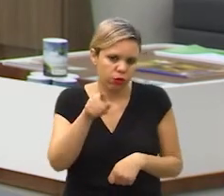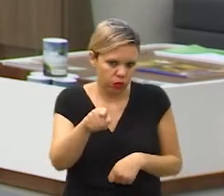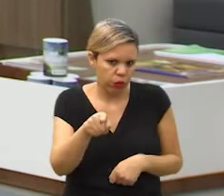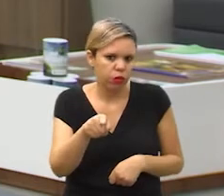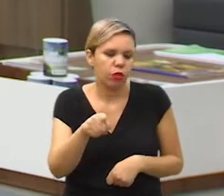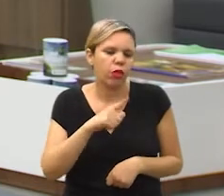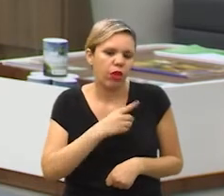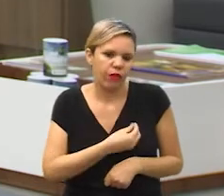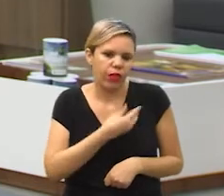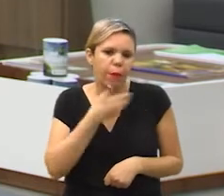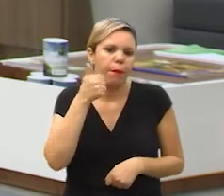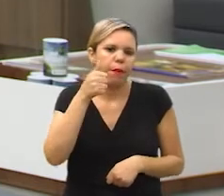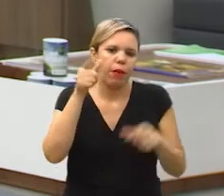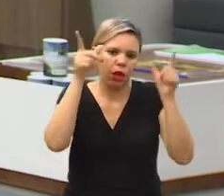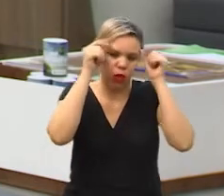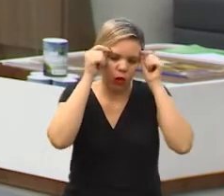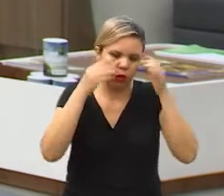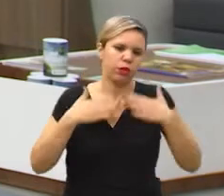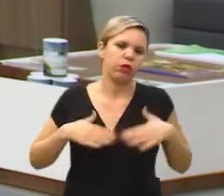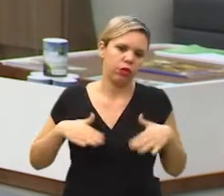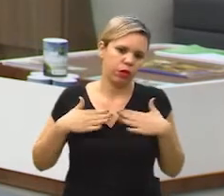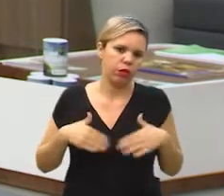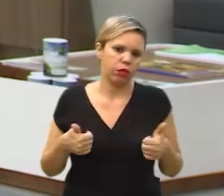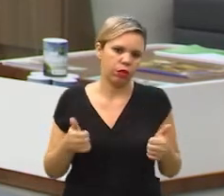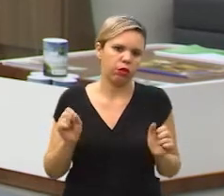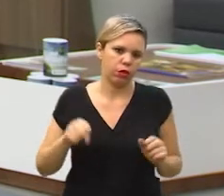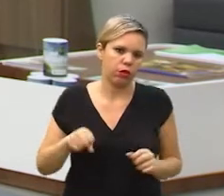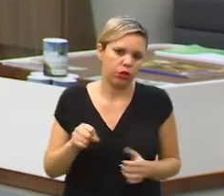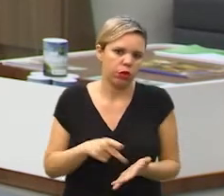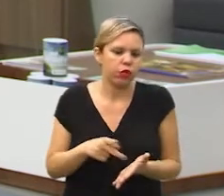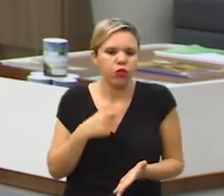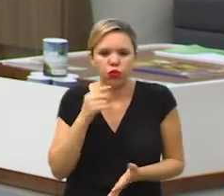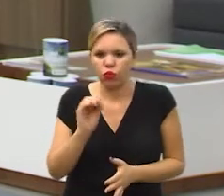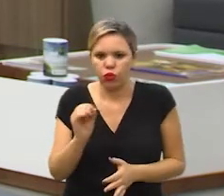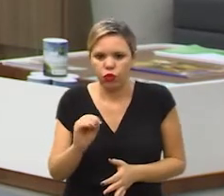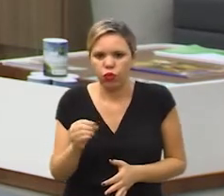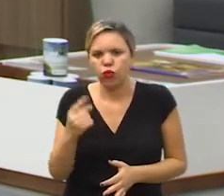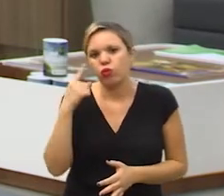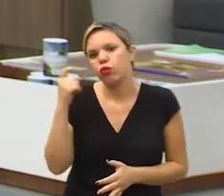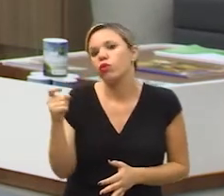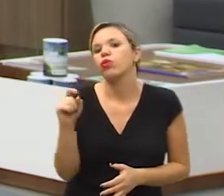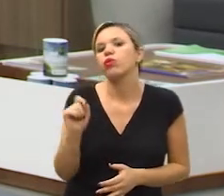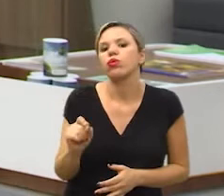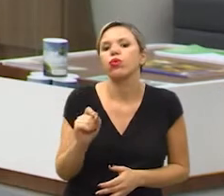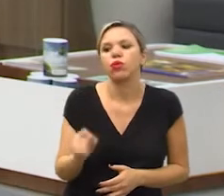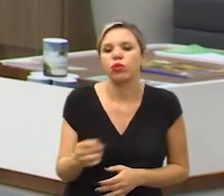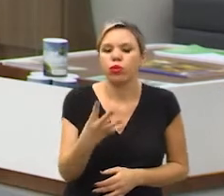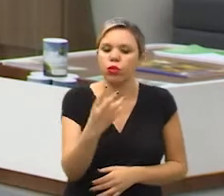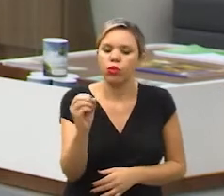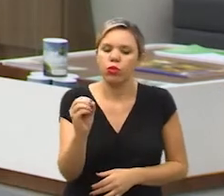você ter uma vida melhor, mais confortável. Sim, não tenha dúvida disso. Outro fato interessante é que